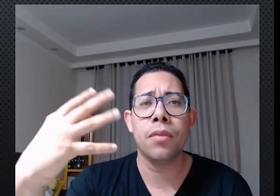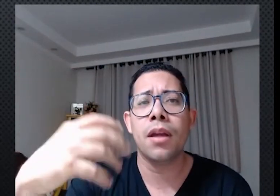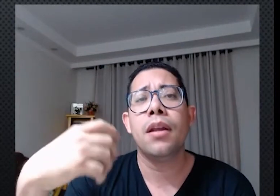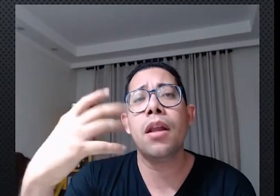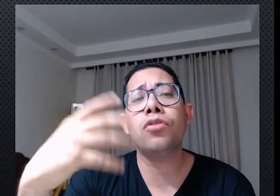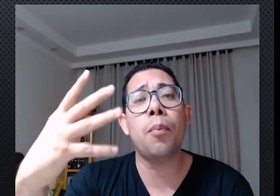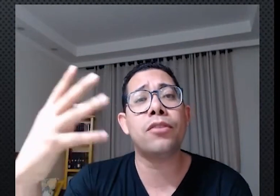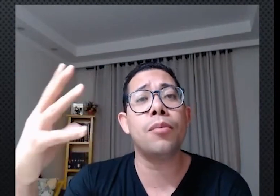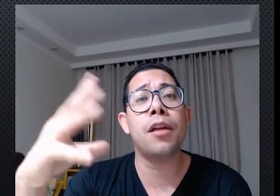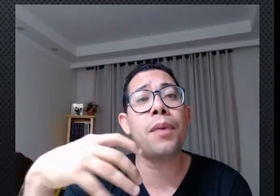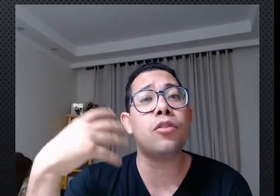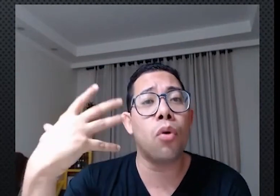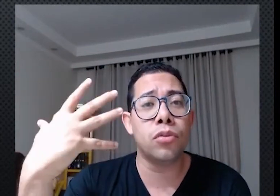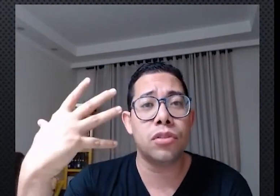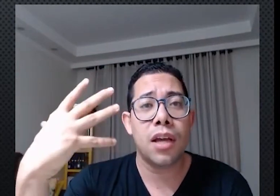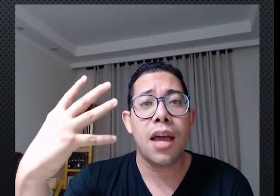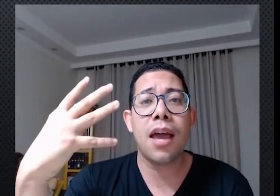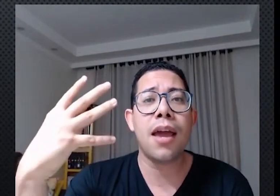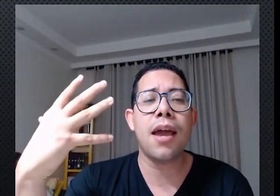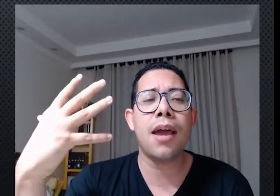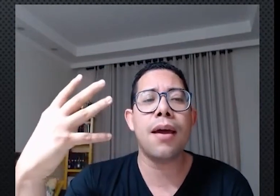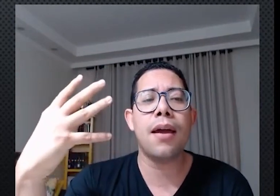trabalho, não só para o pastor, mas para todos.